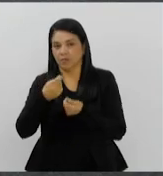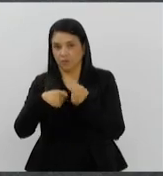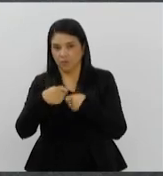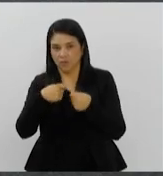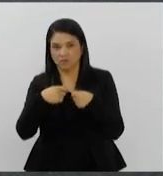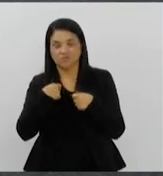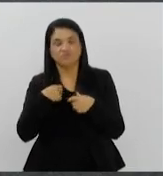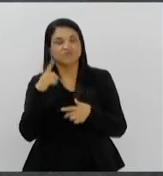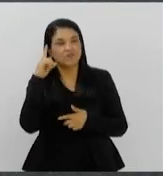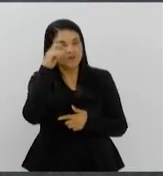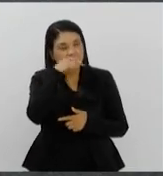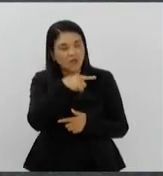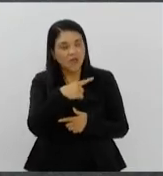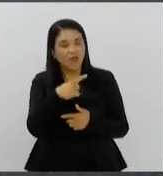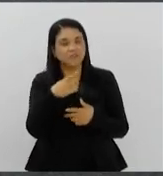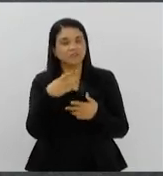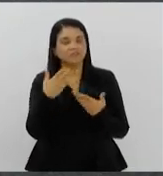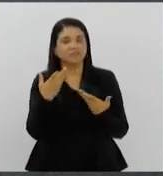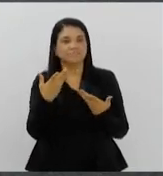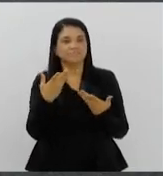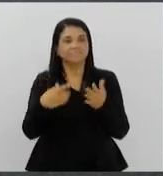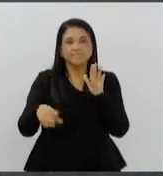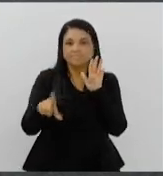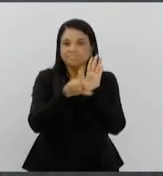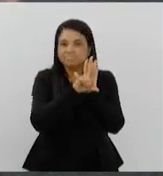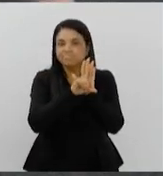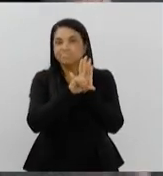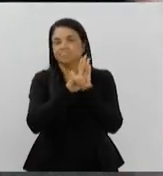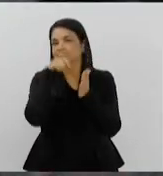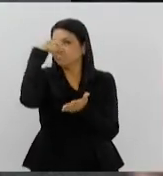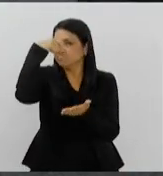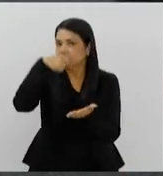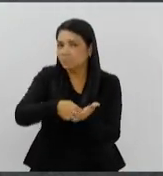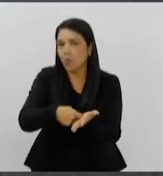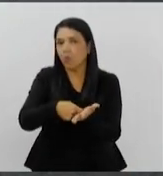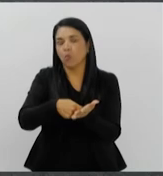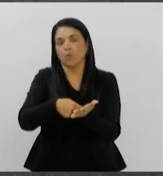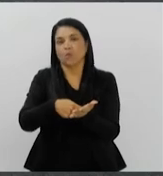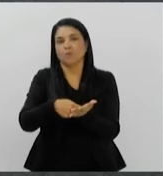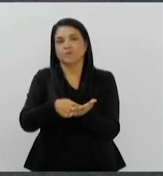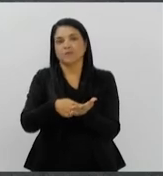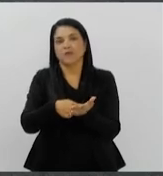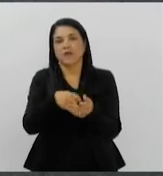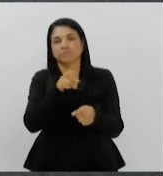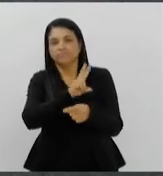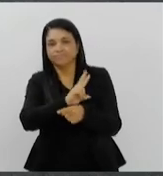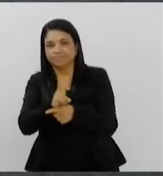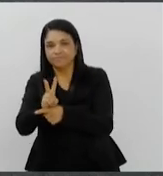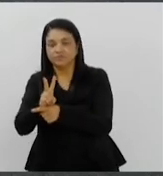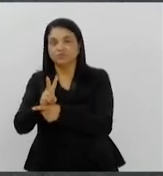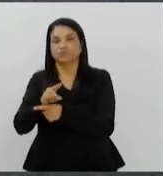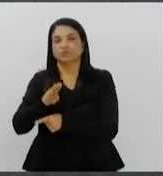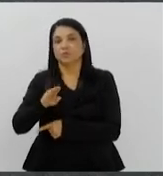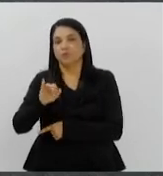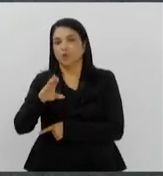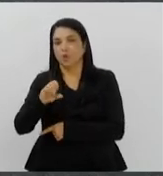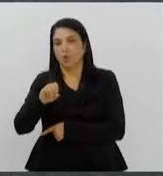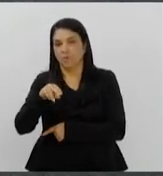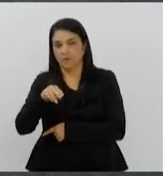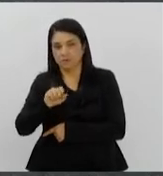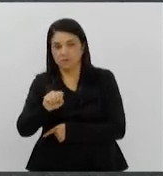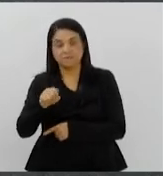no sentido de uma legislação mais rigorosa no que se refere à preservação dos nossos biomas, o